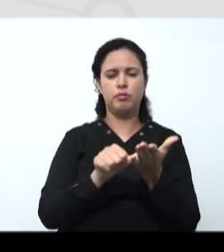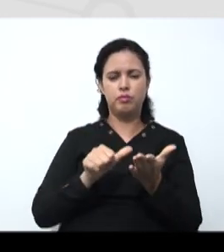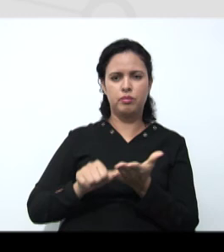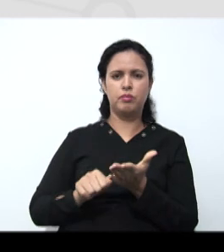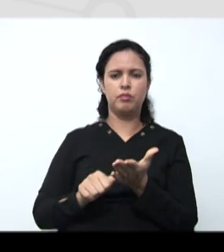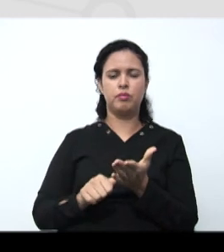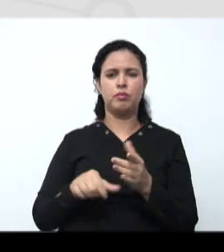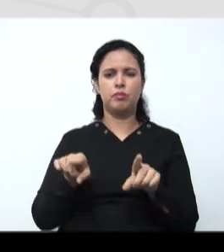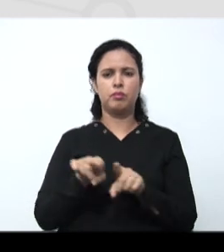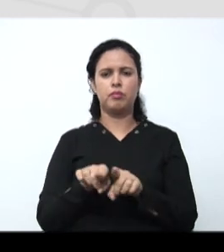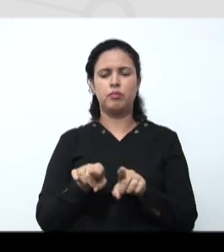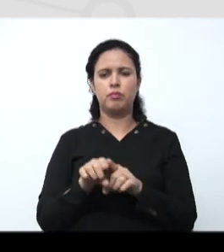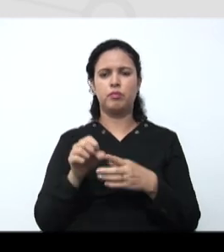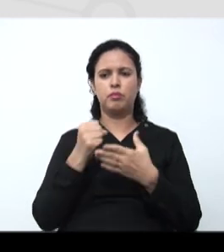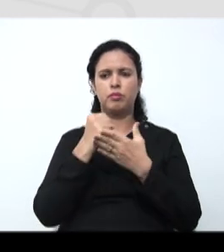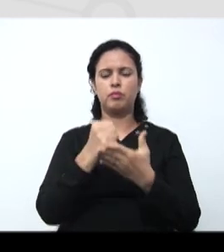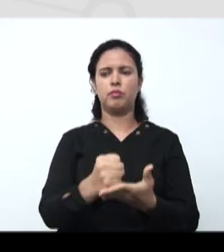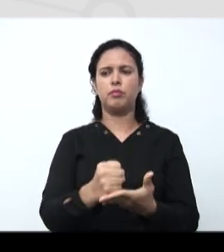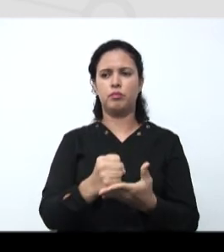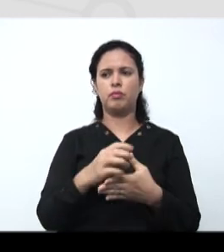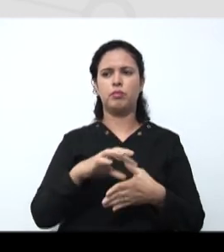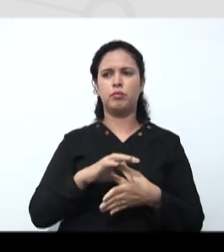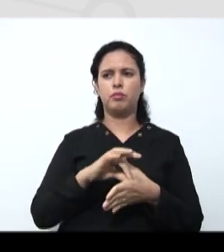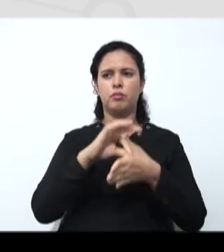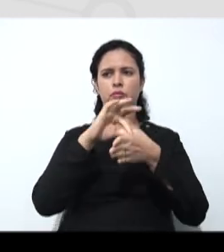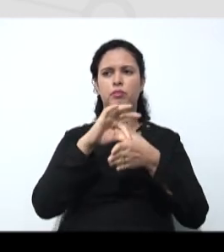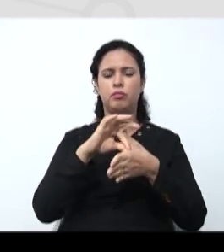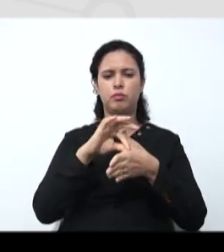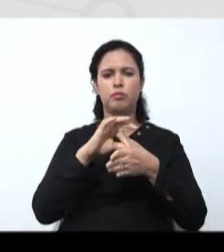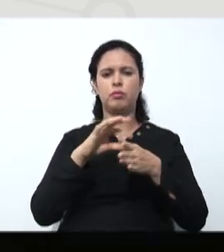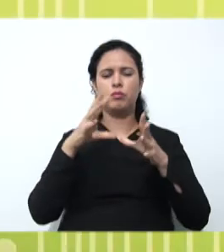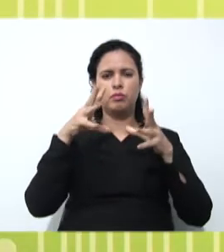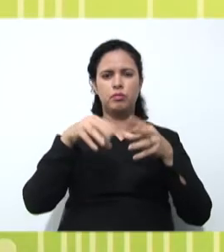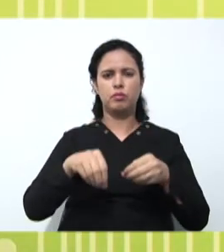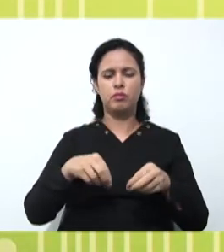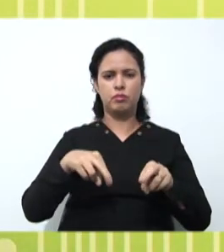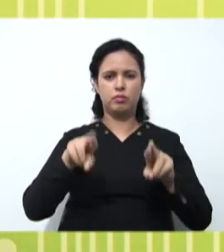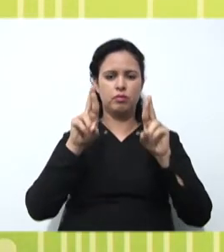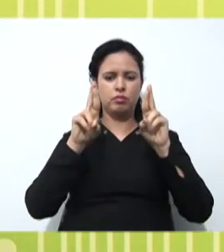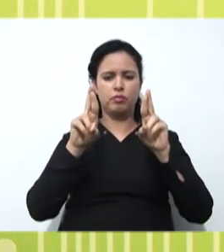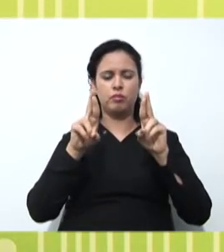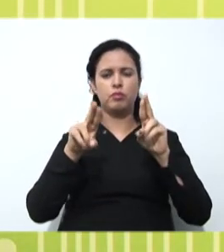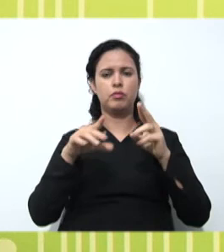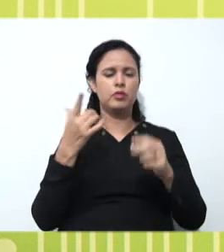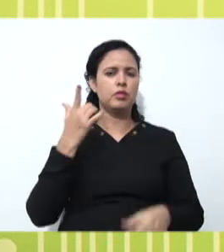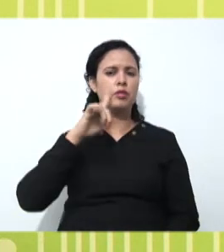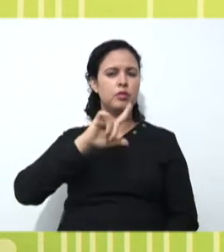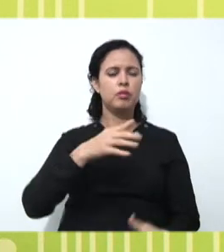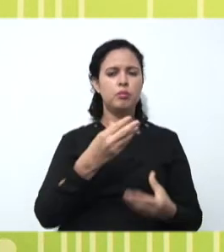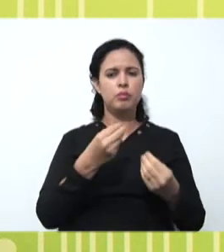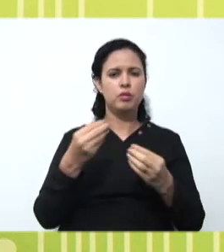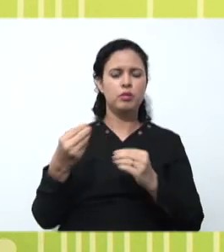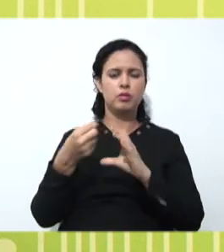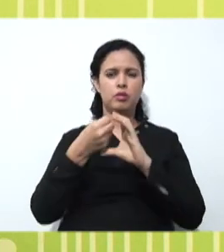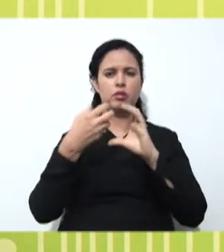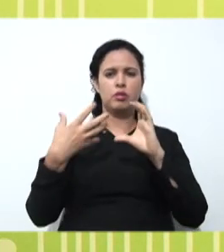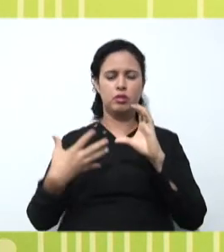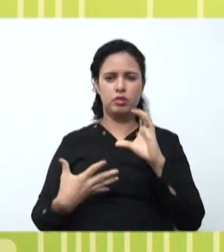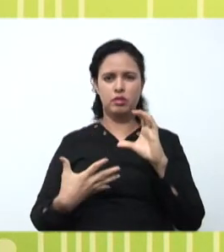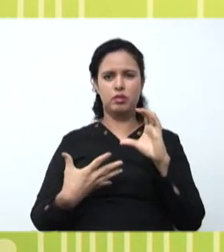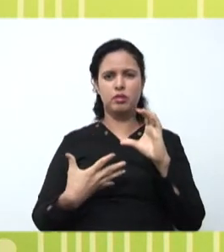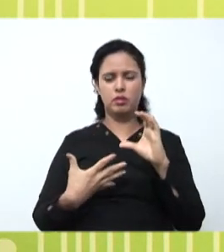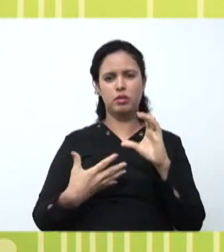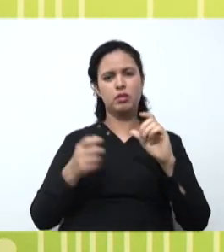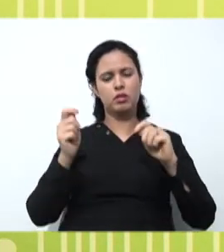E também influenciou, liderou, tomador de decisão, teve ideias. Então, ele tem muitas características que